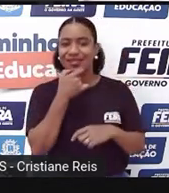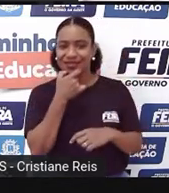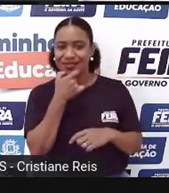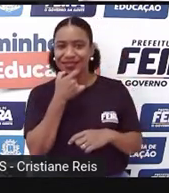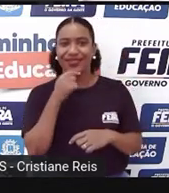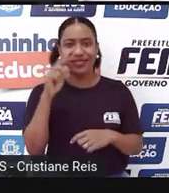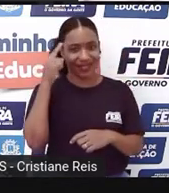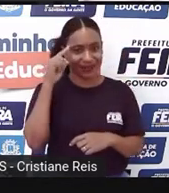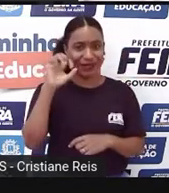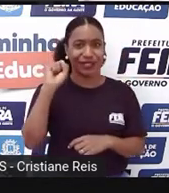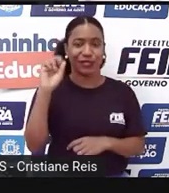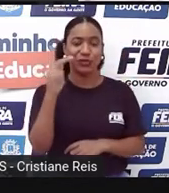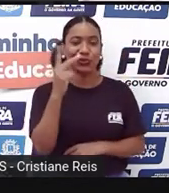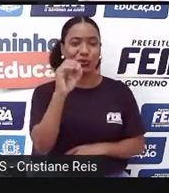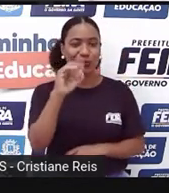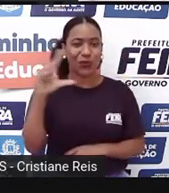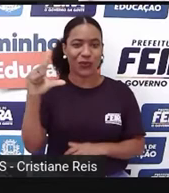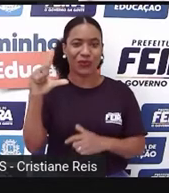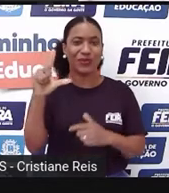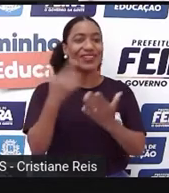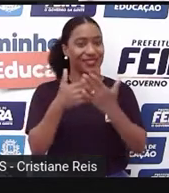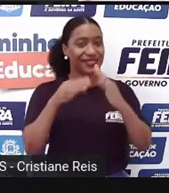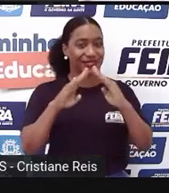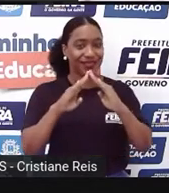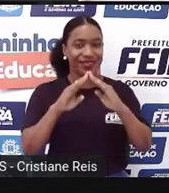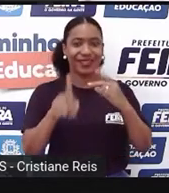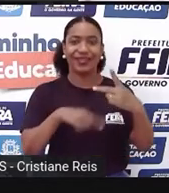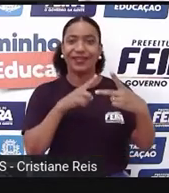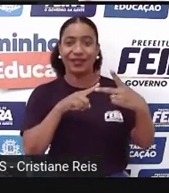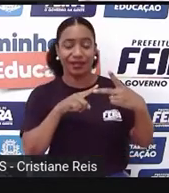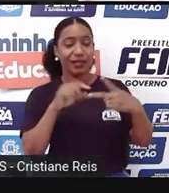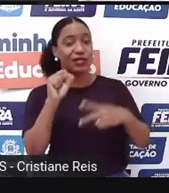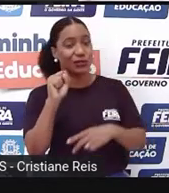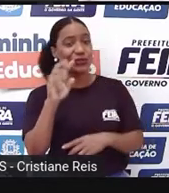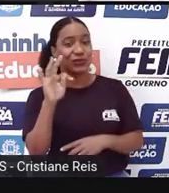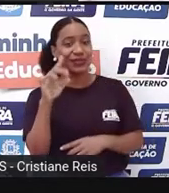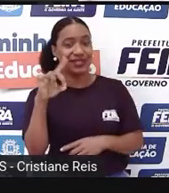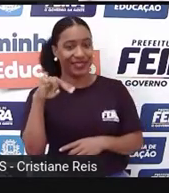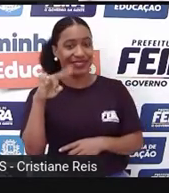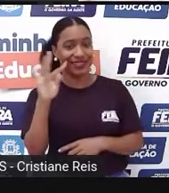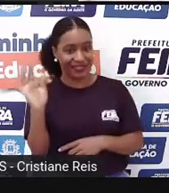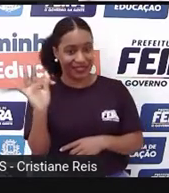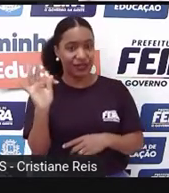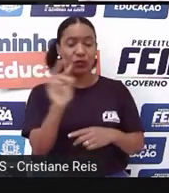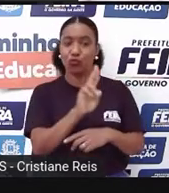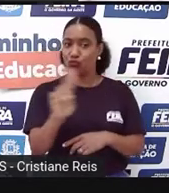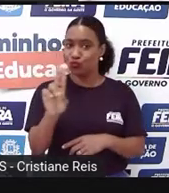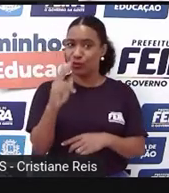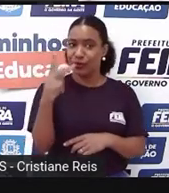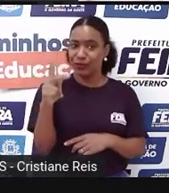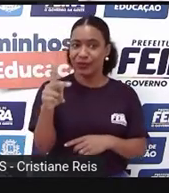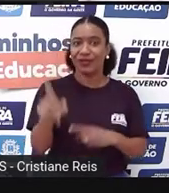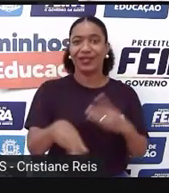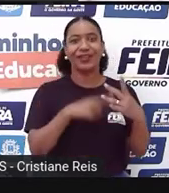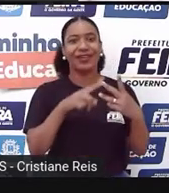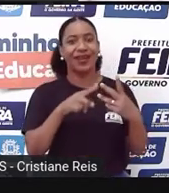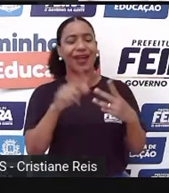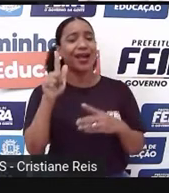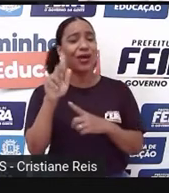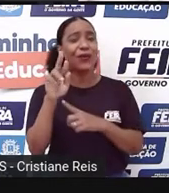da escola, student, o seu nome, grade, a série que você